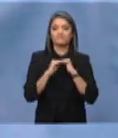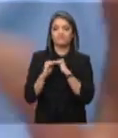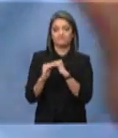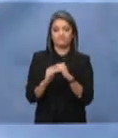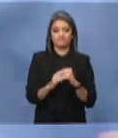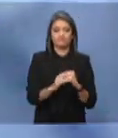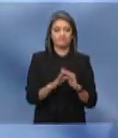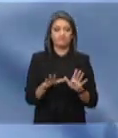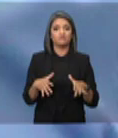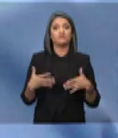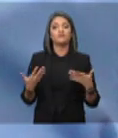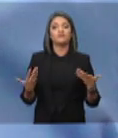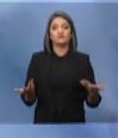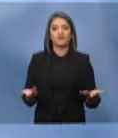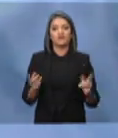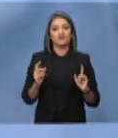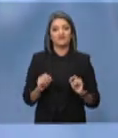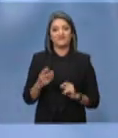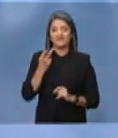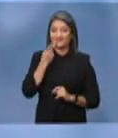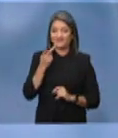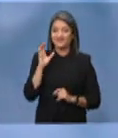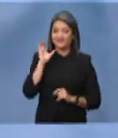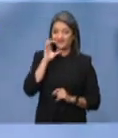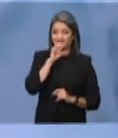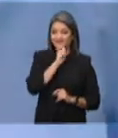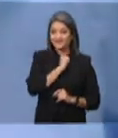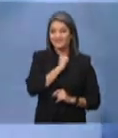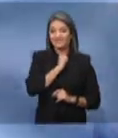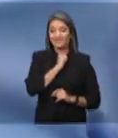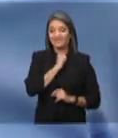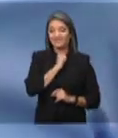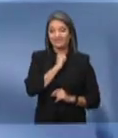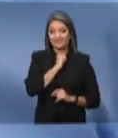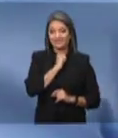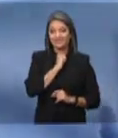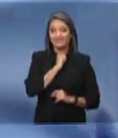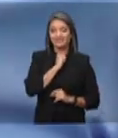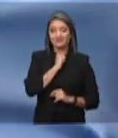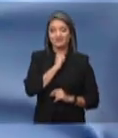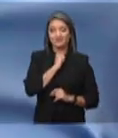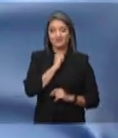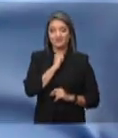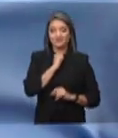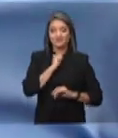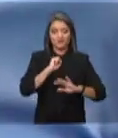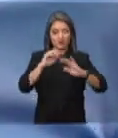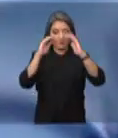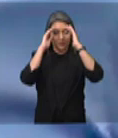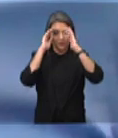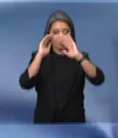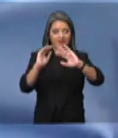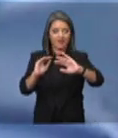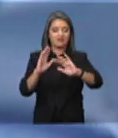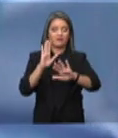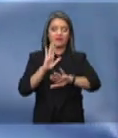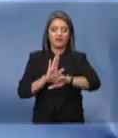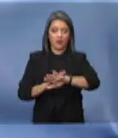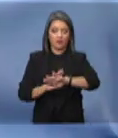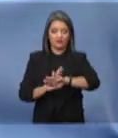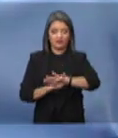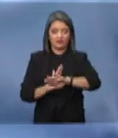então serei breve aqui menisco Alexandre para respeitar o tempo